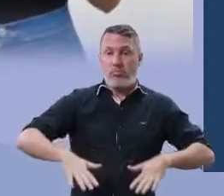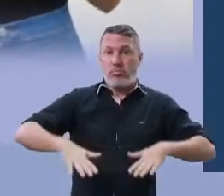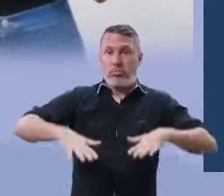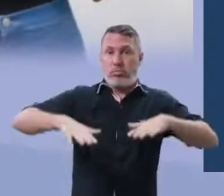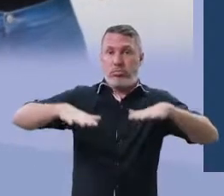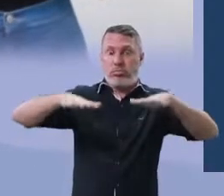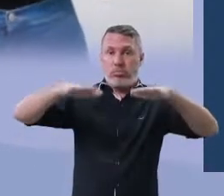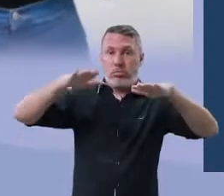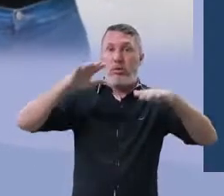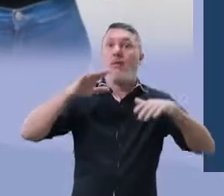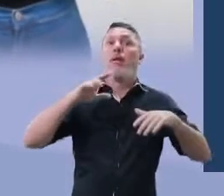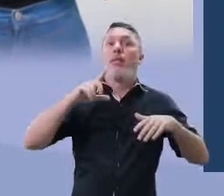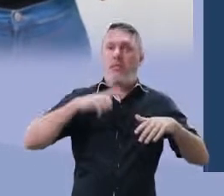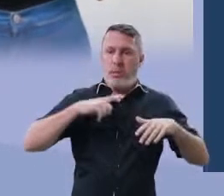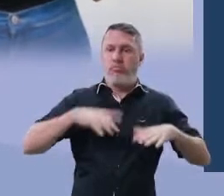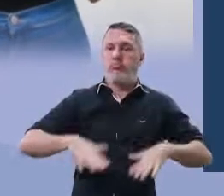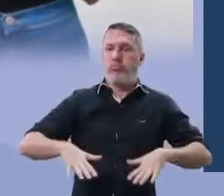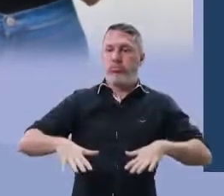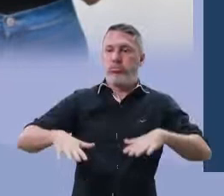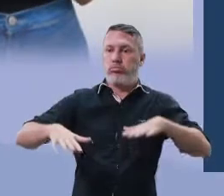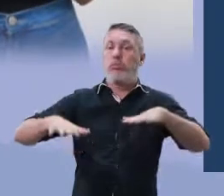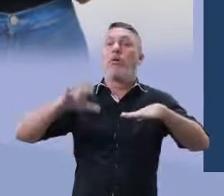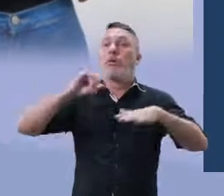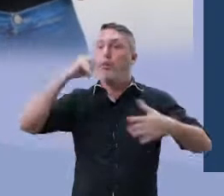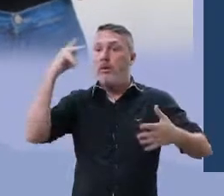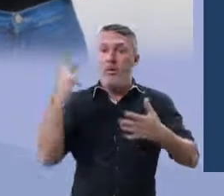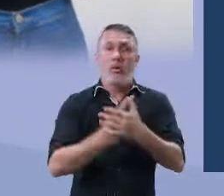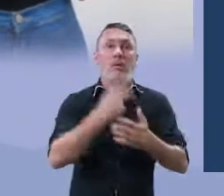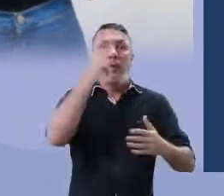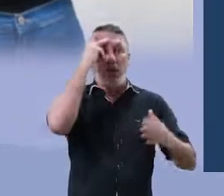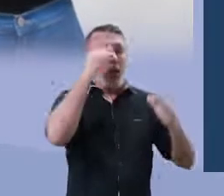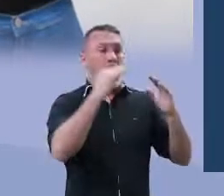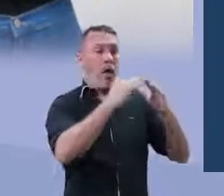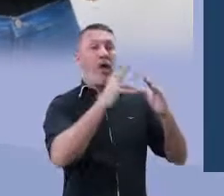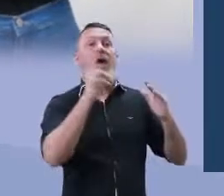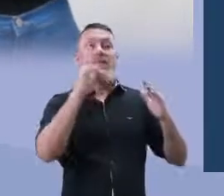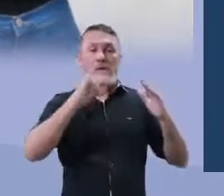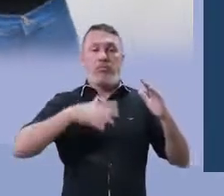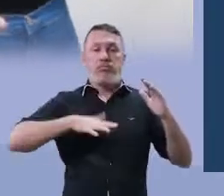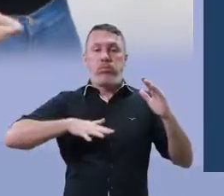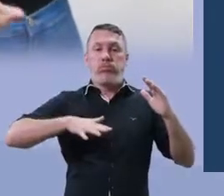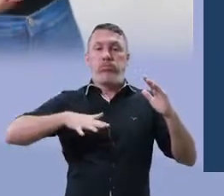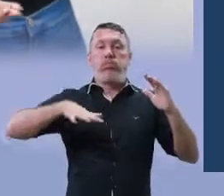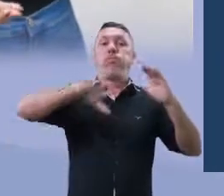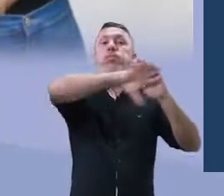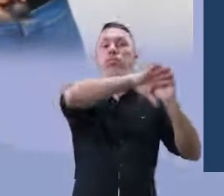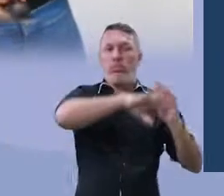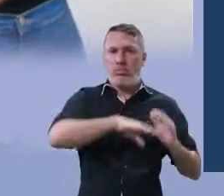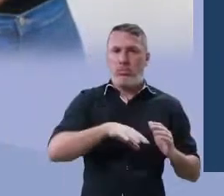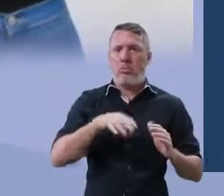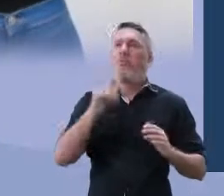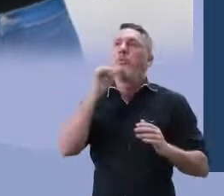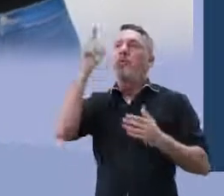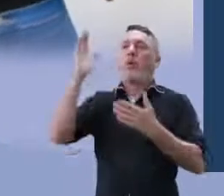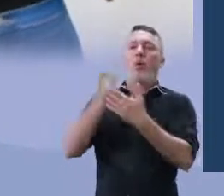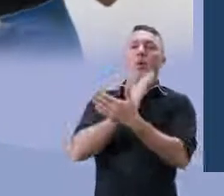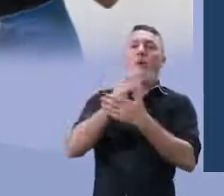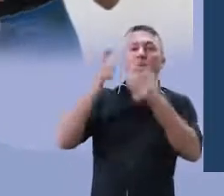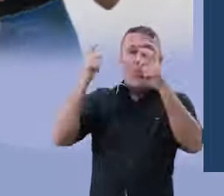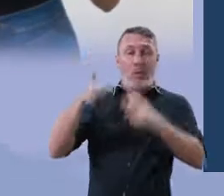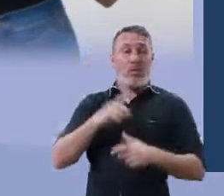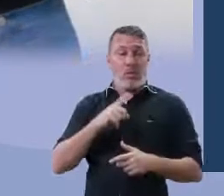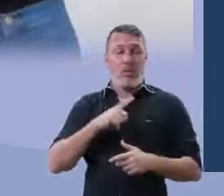de 100 milhões de pessoas que vivem a menos de 1 metro do nível do mar estão correndo risco de perder suas casas. Populações da Índia